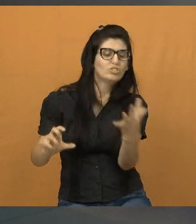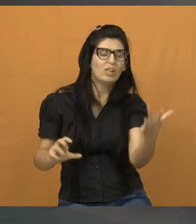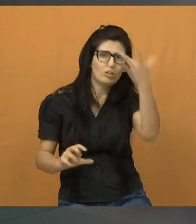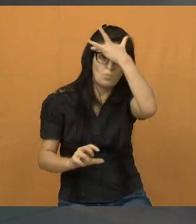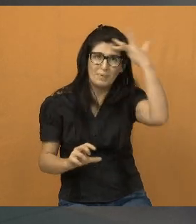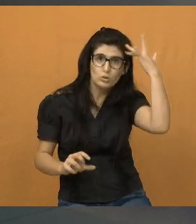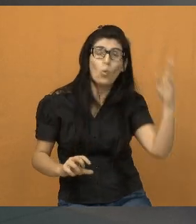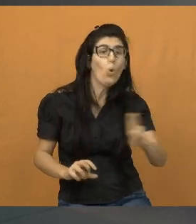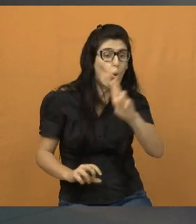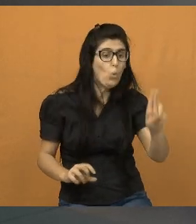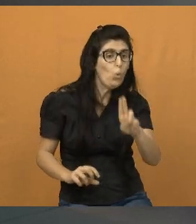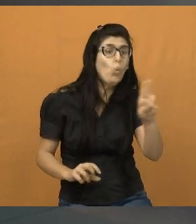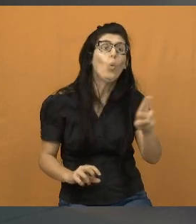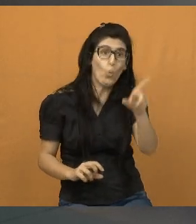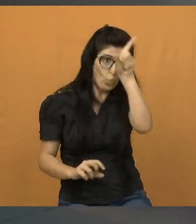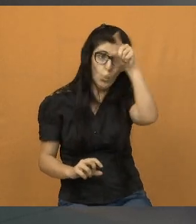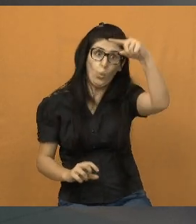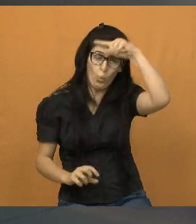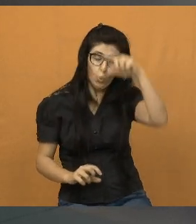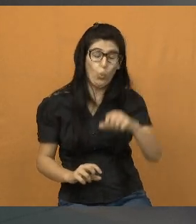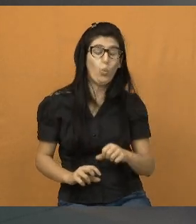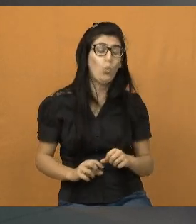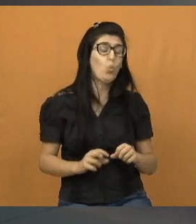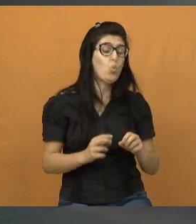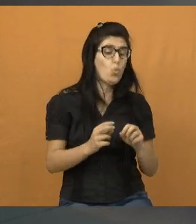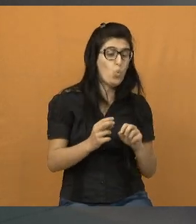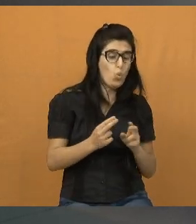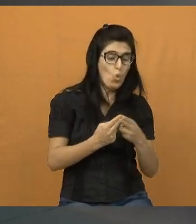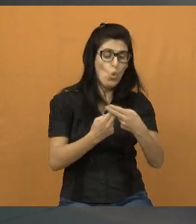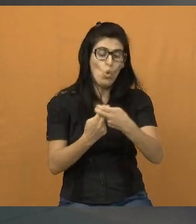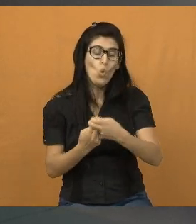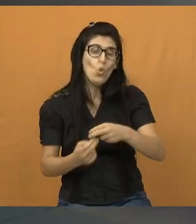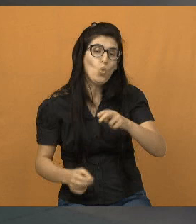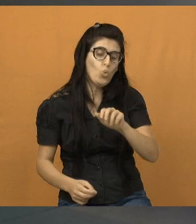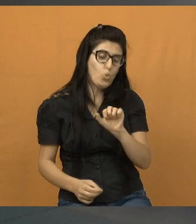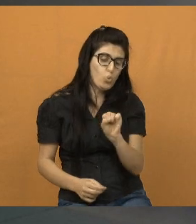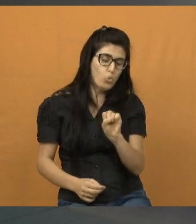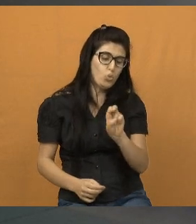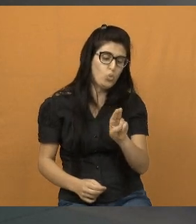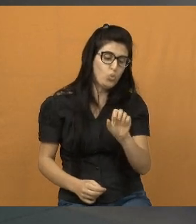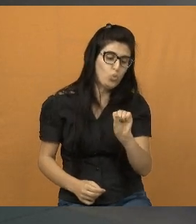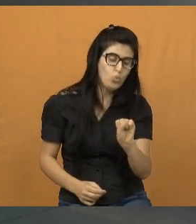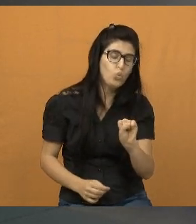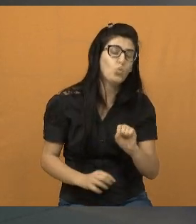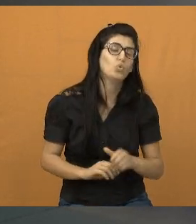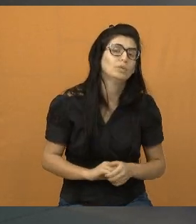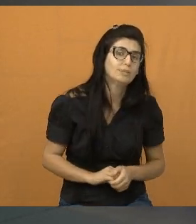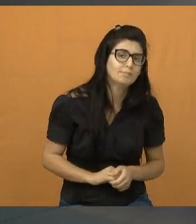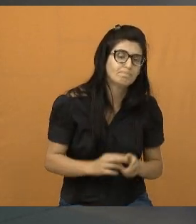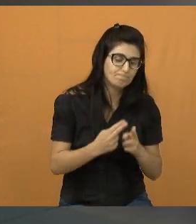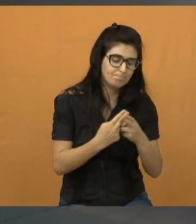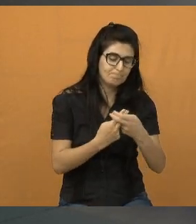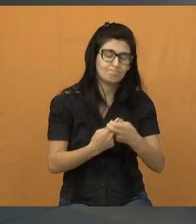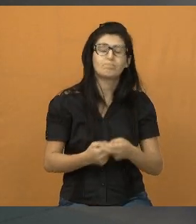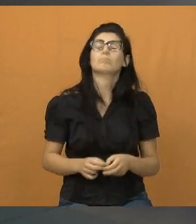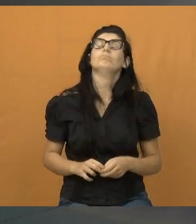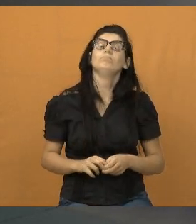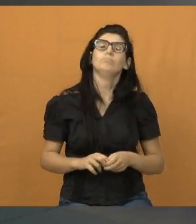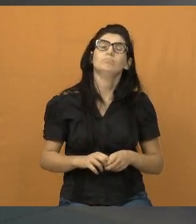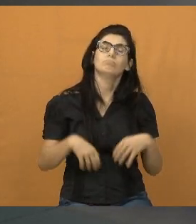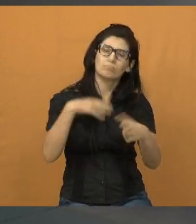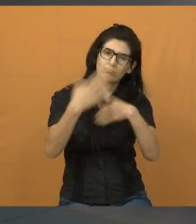teve uma absorção aqui de atendimentos, consultas médicas, mantendo ao longo do ano, tanto